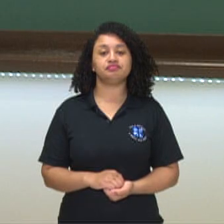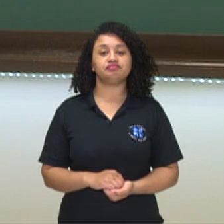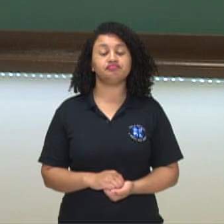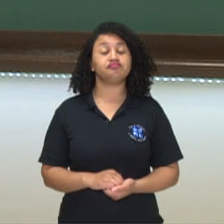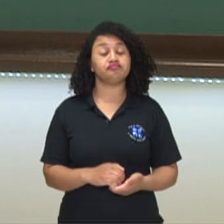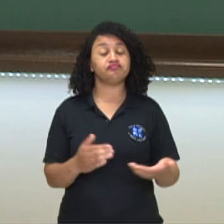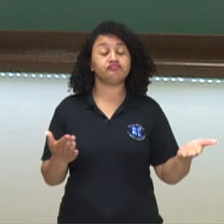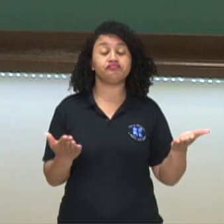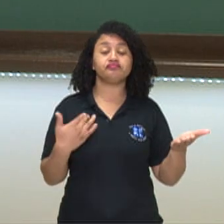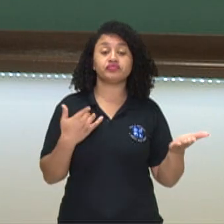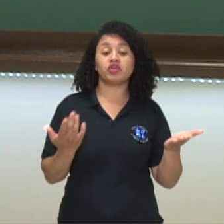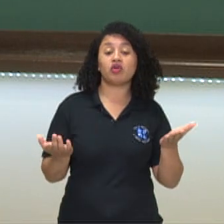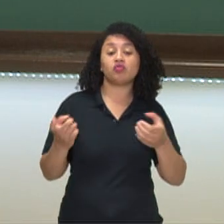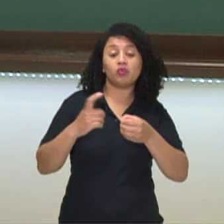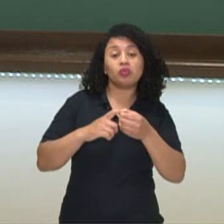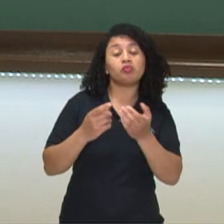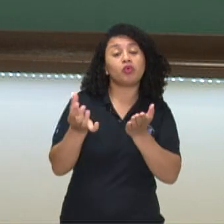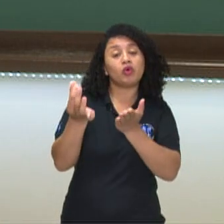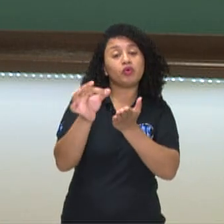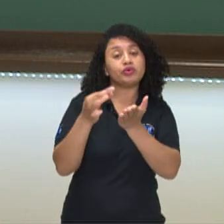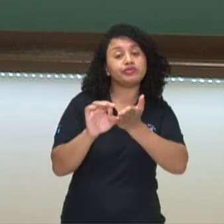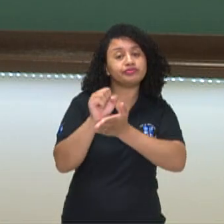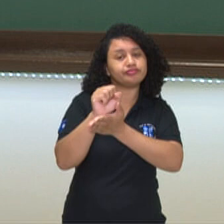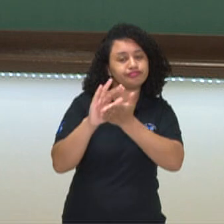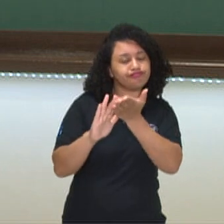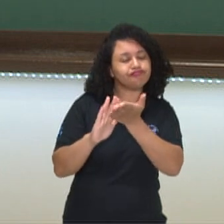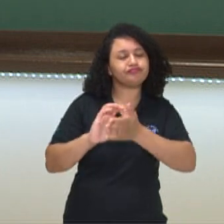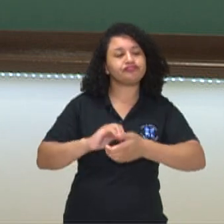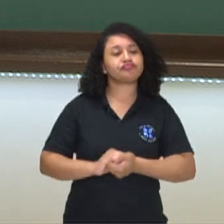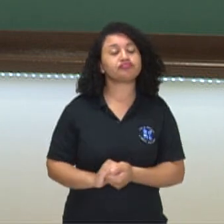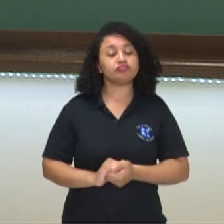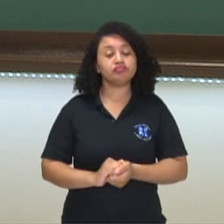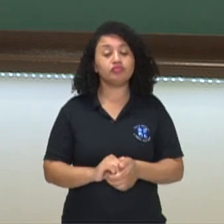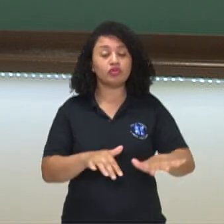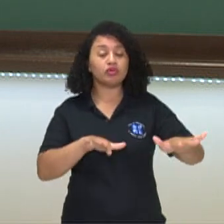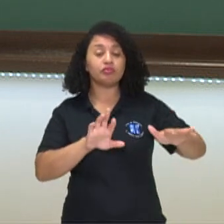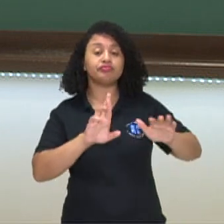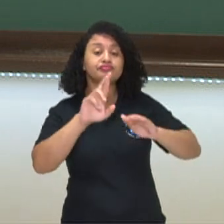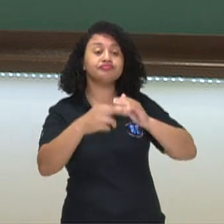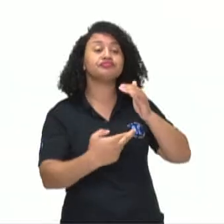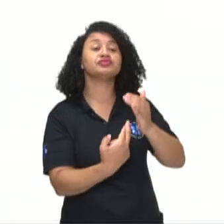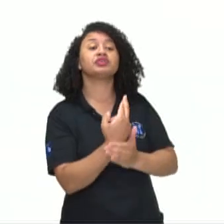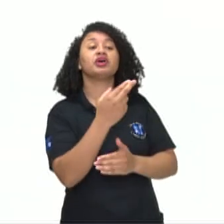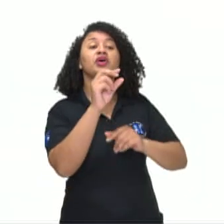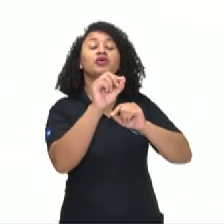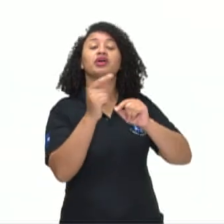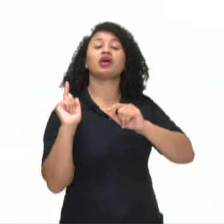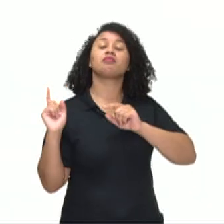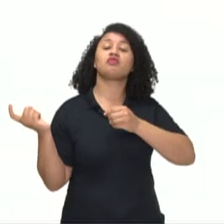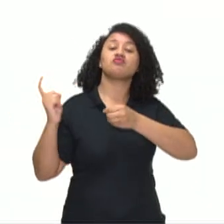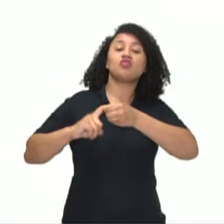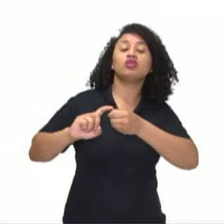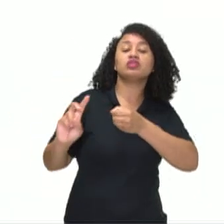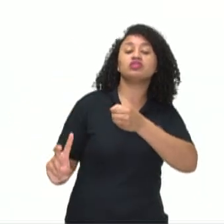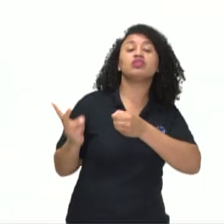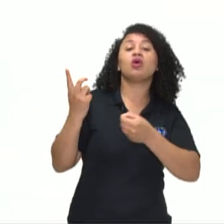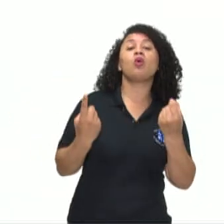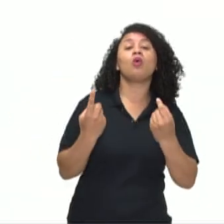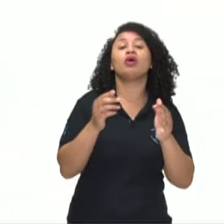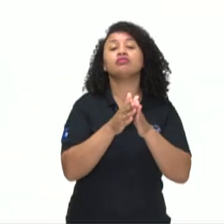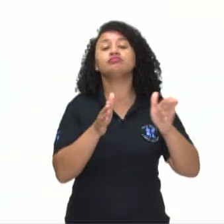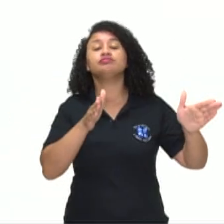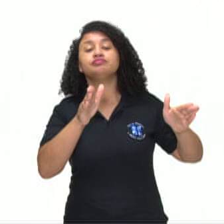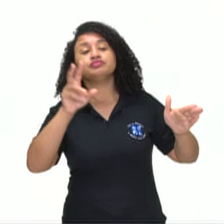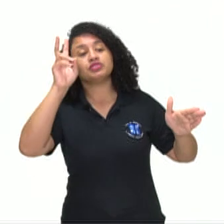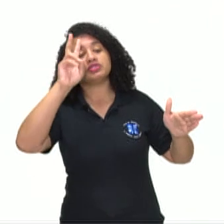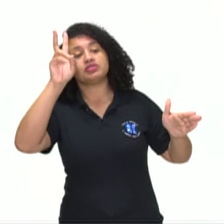Galera, voltamos aqui, vamos corrigir a nossa atividade, né? O movimento renascentista, ele é um retorno, uma valorização a qual período